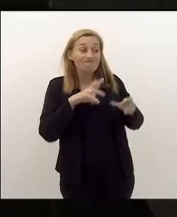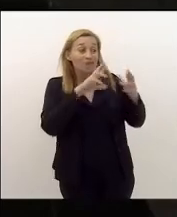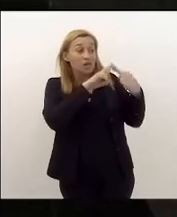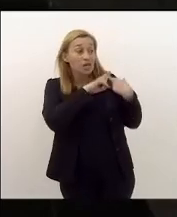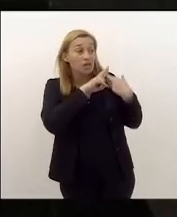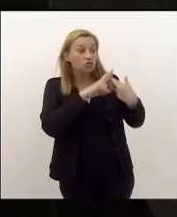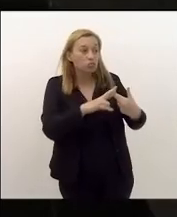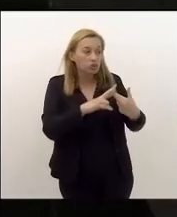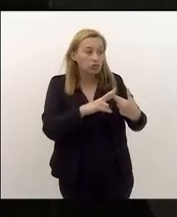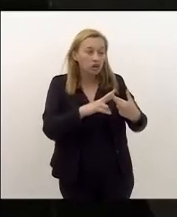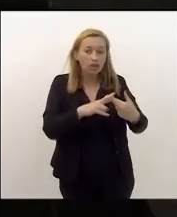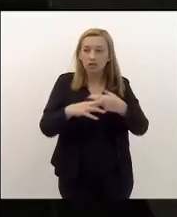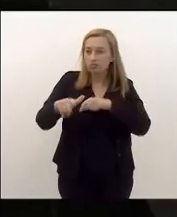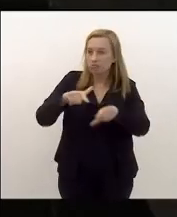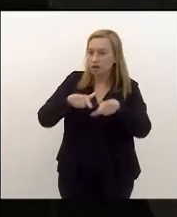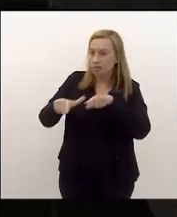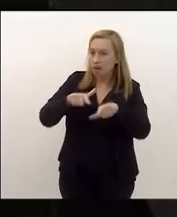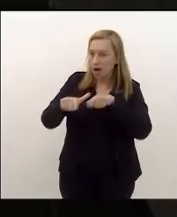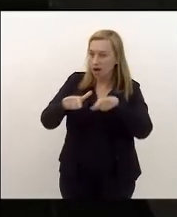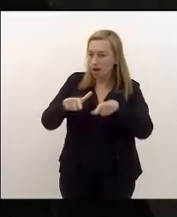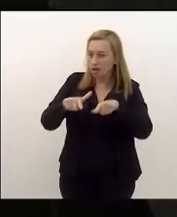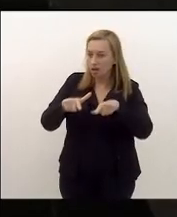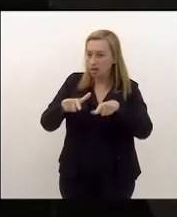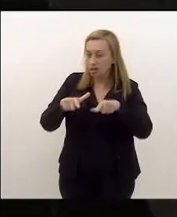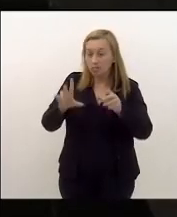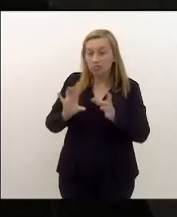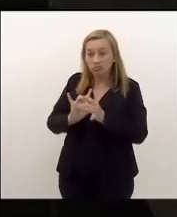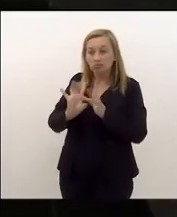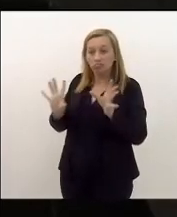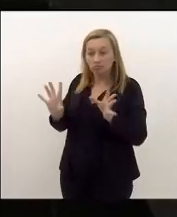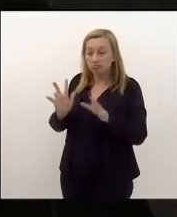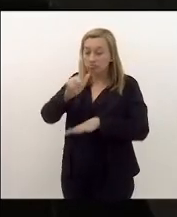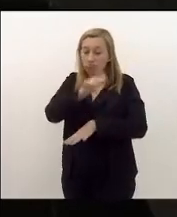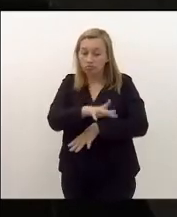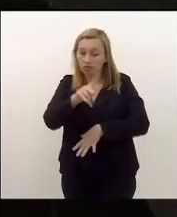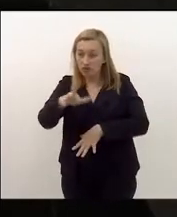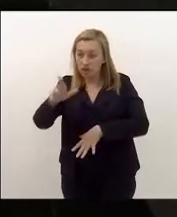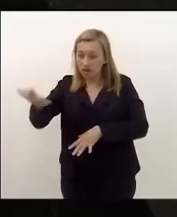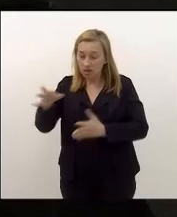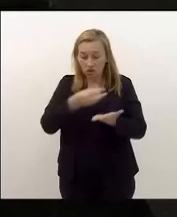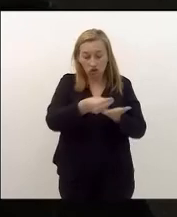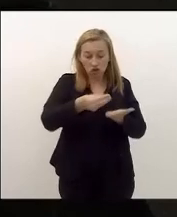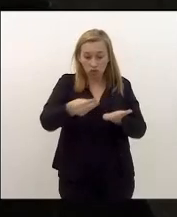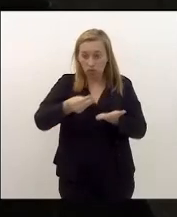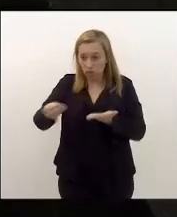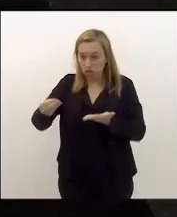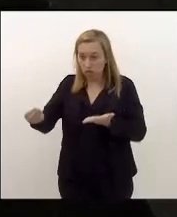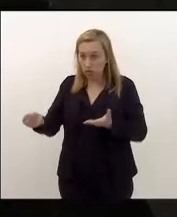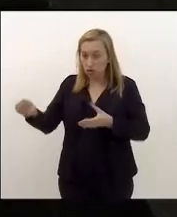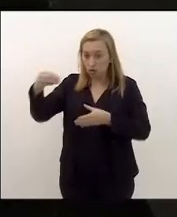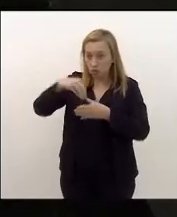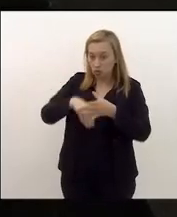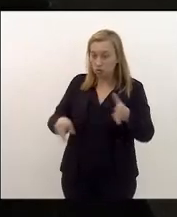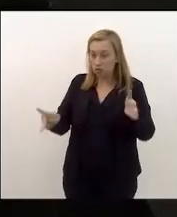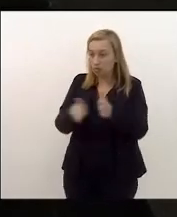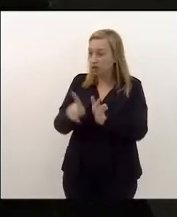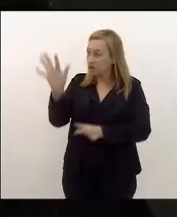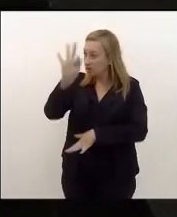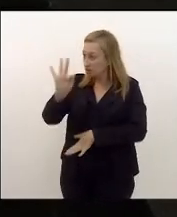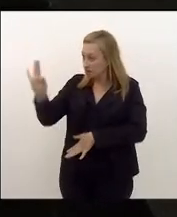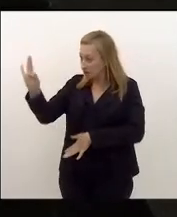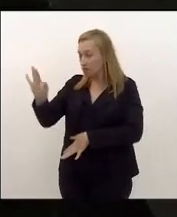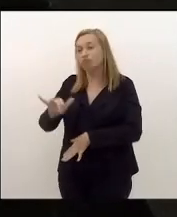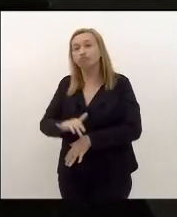responsabilidades, atribuições e níveis de autonomia diferentes distribuídos entre os entes que integram